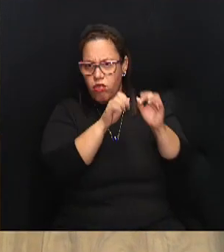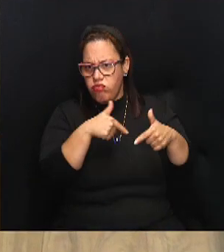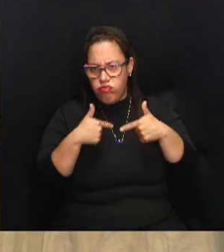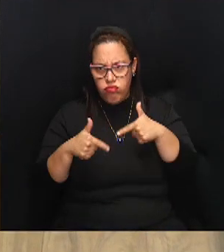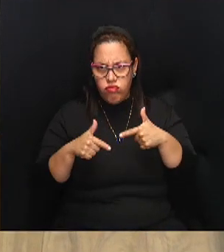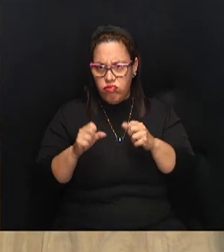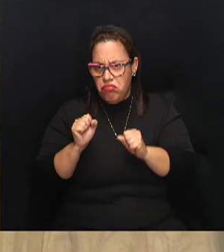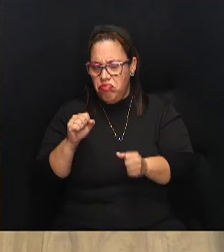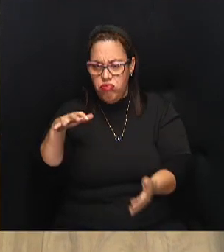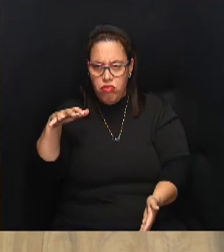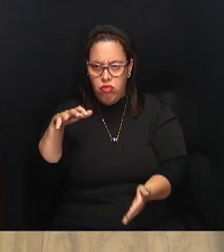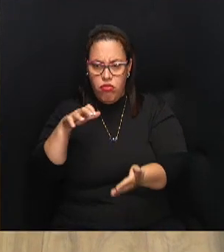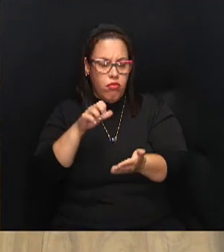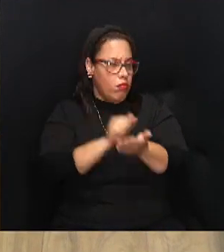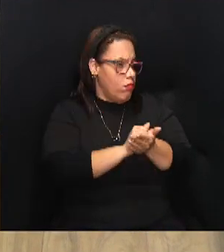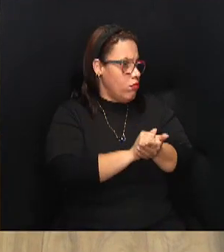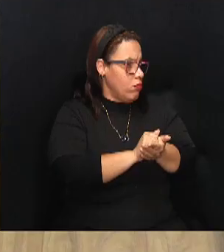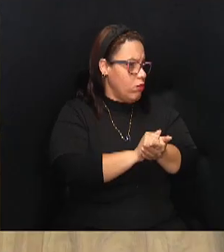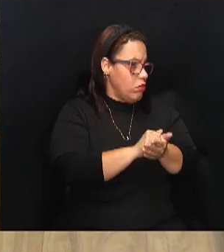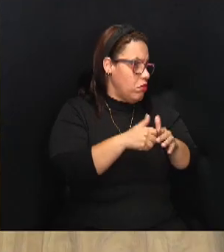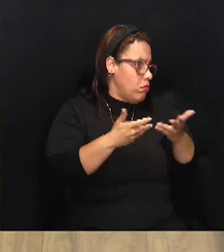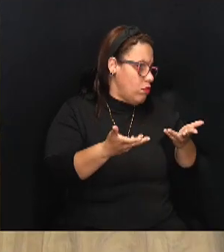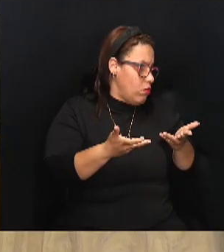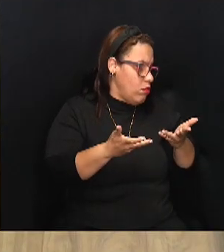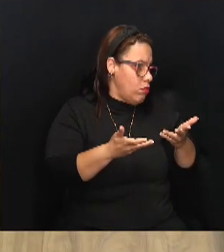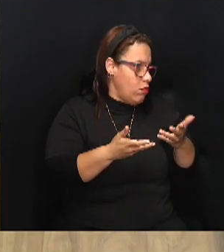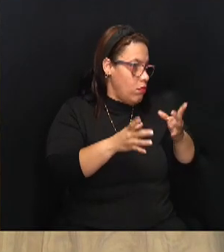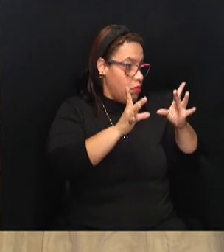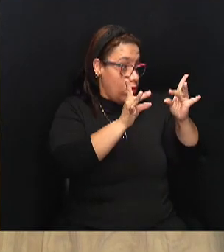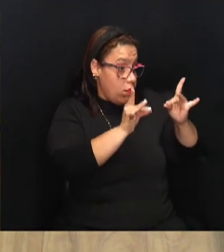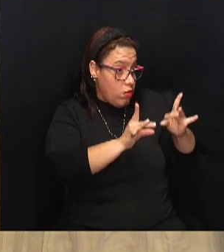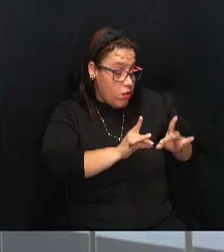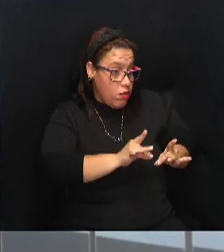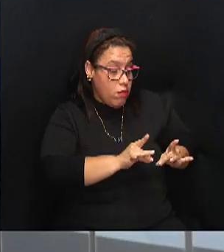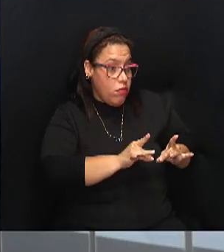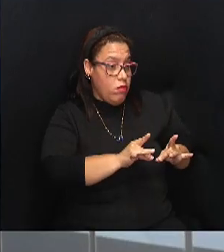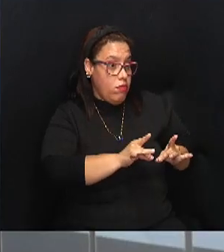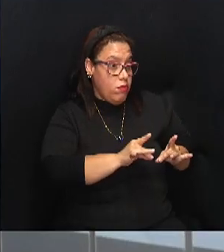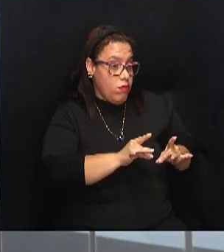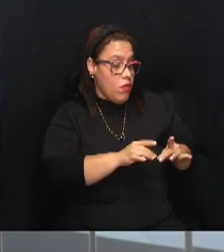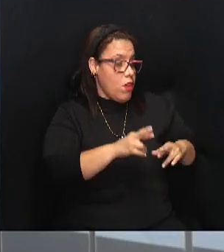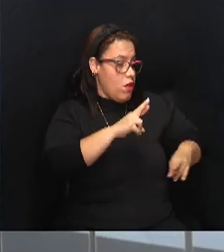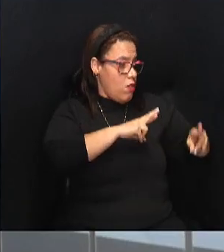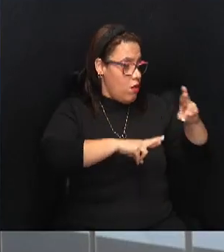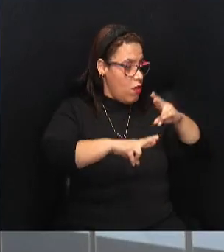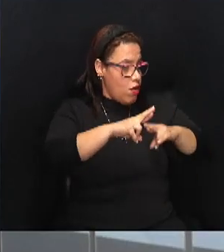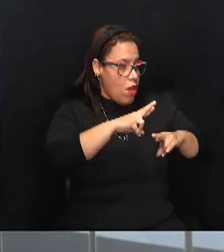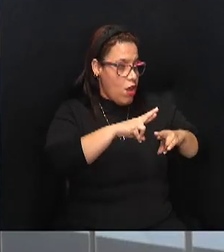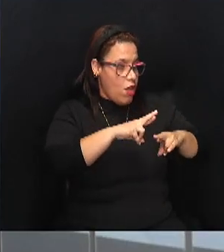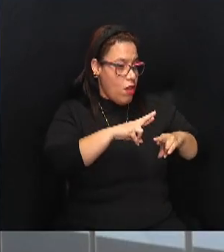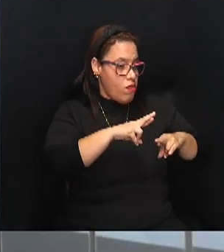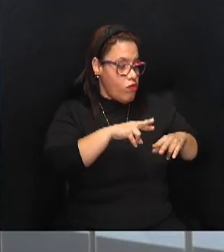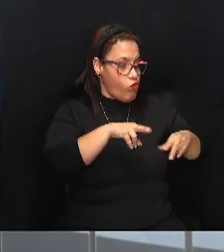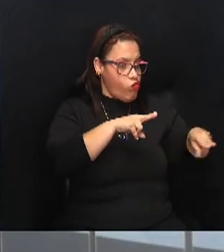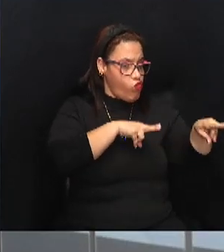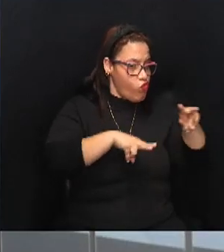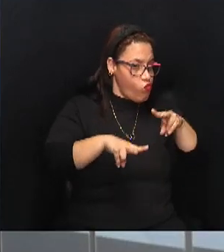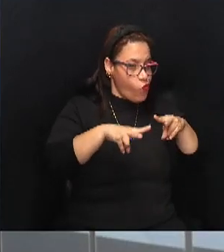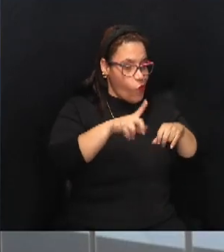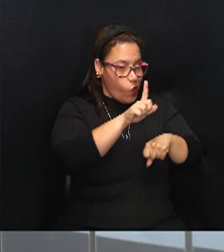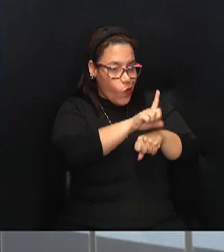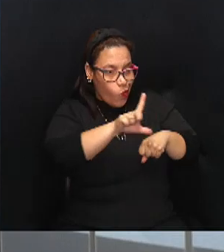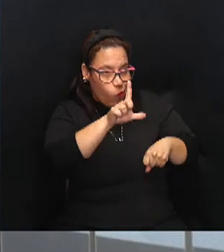pode se inscrever para atividades específicas, né? Quer seja a fiscalização de ambulantes, quer seja